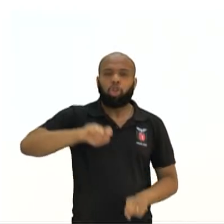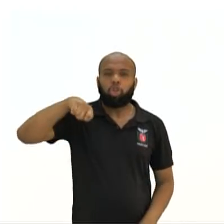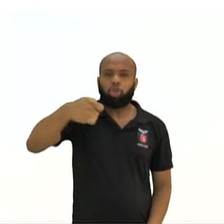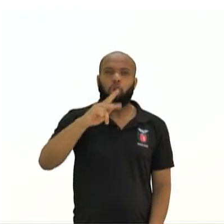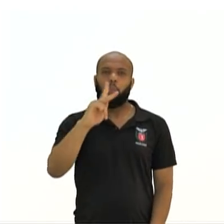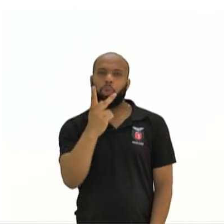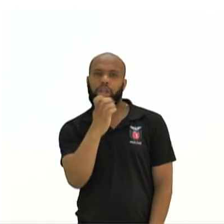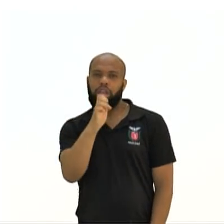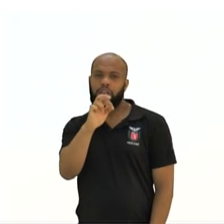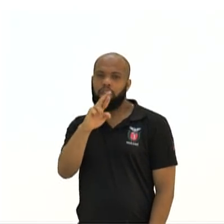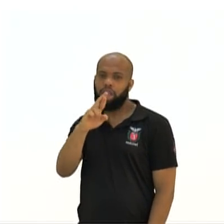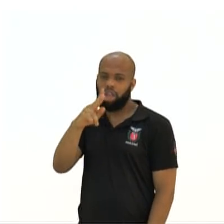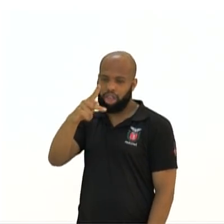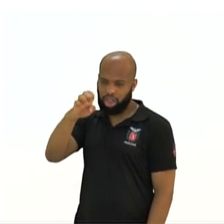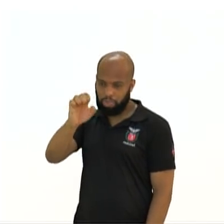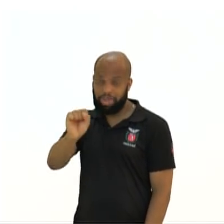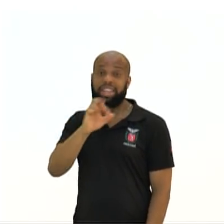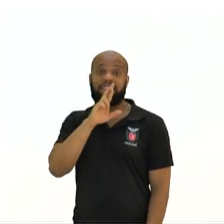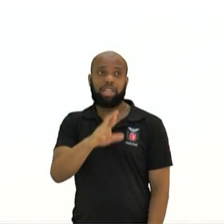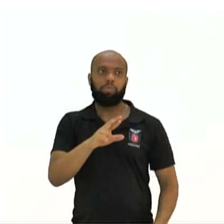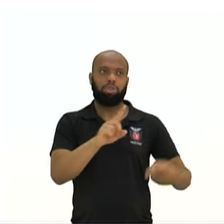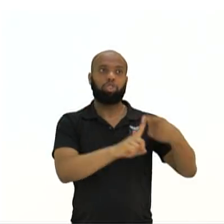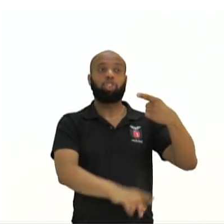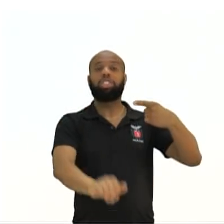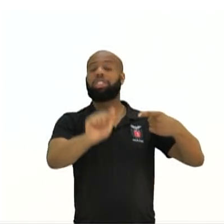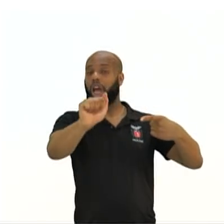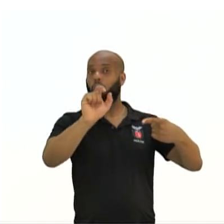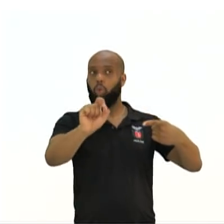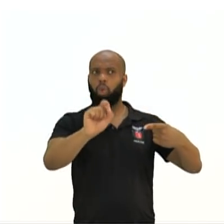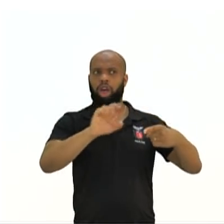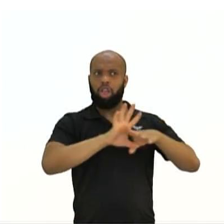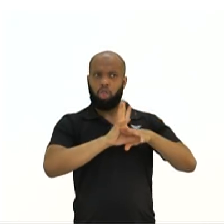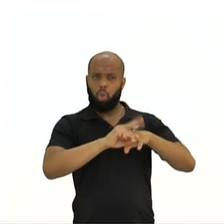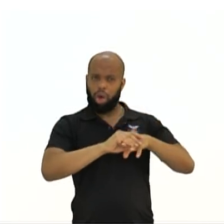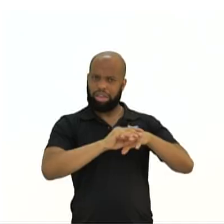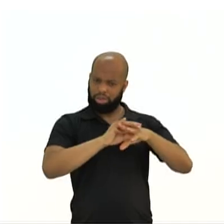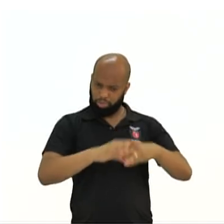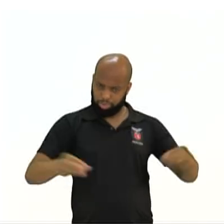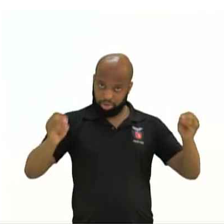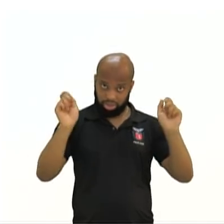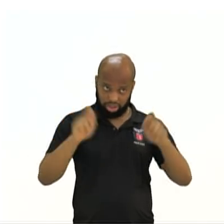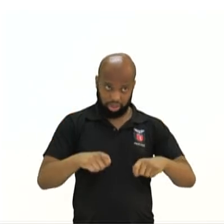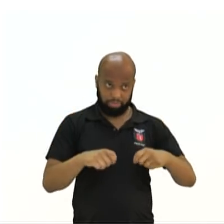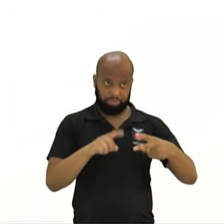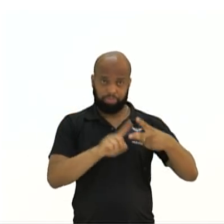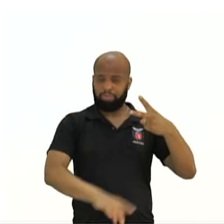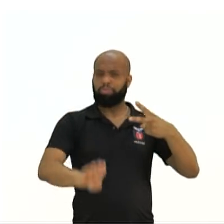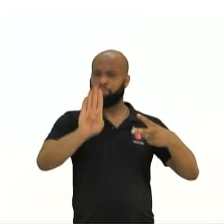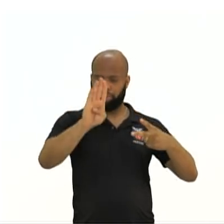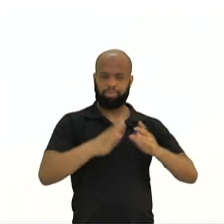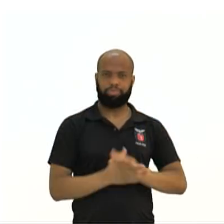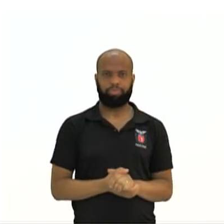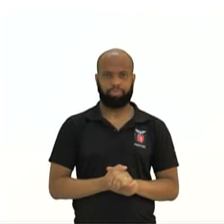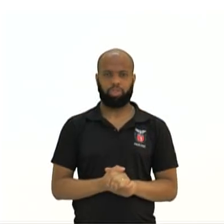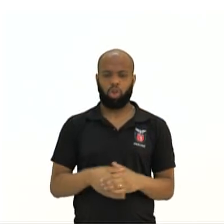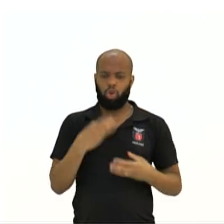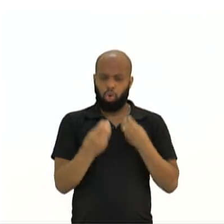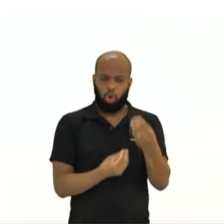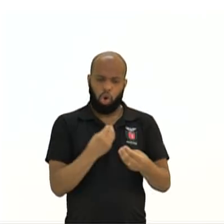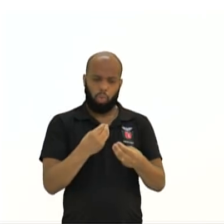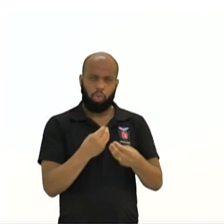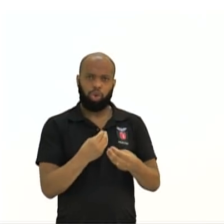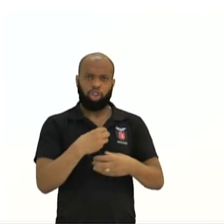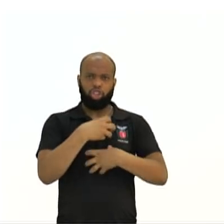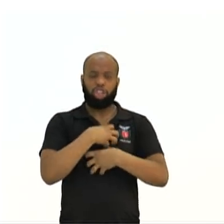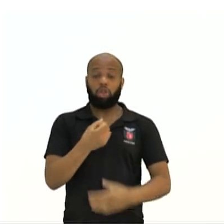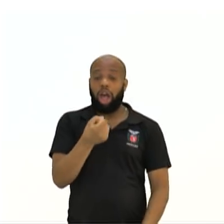herpes genital, na letra A, você vai responder aí, essa doença ela tem cura? Na letra B, como agem